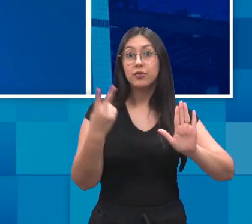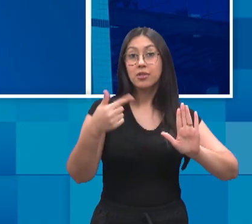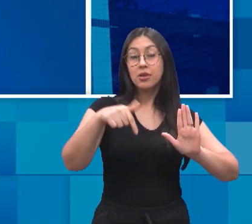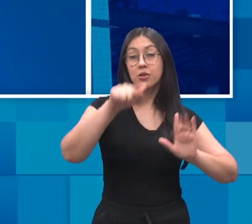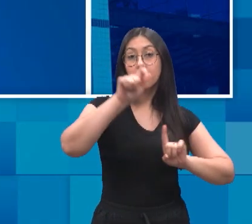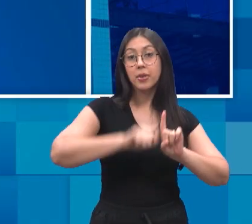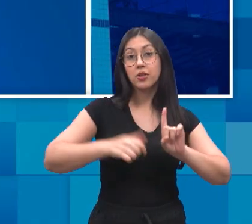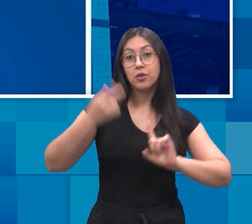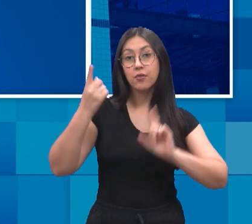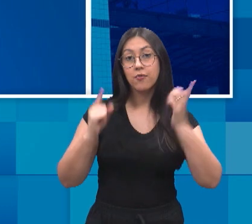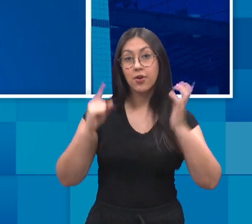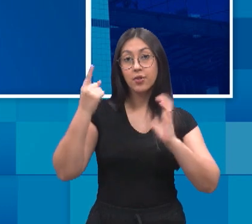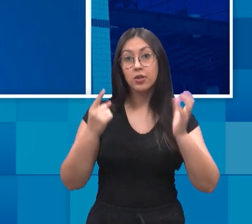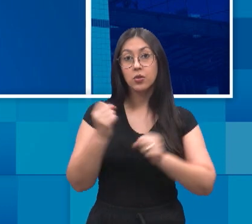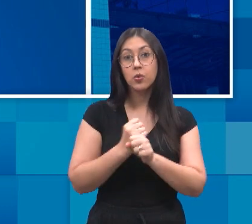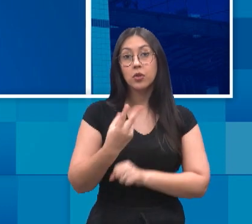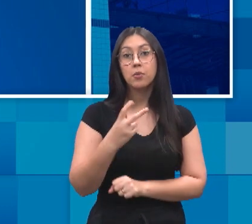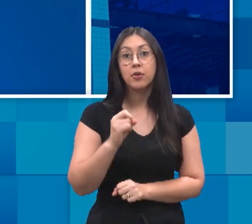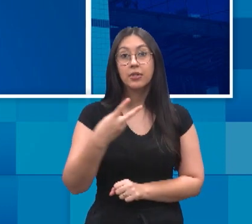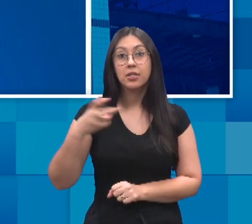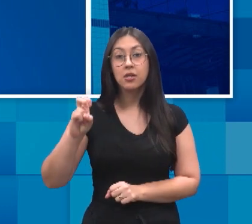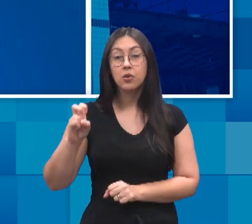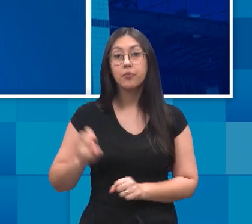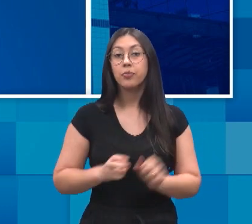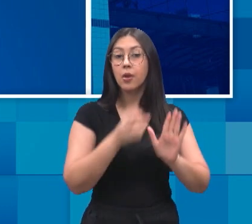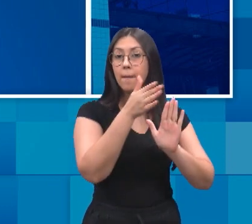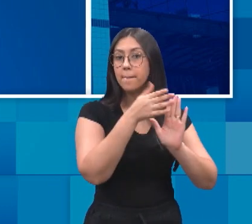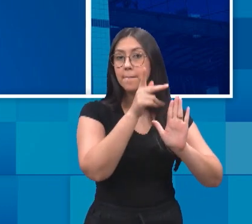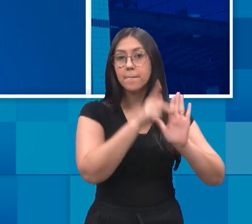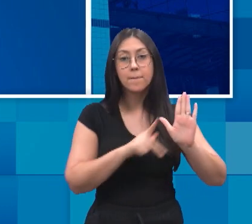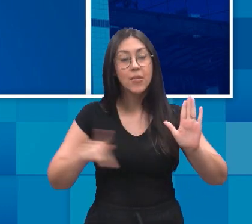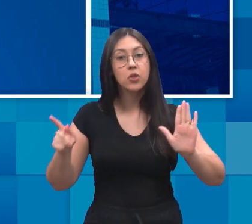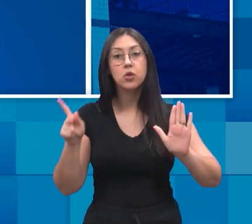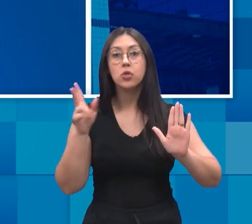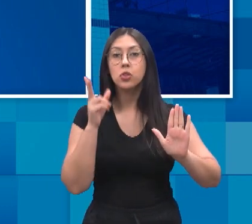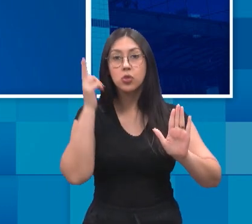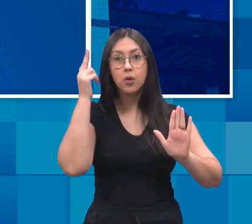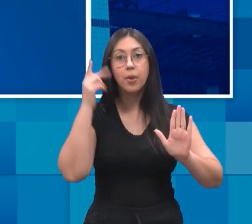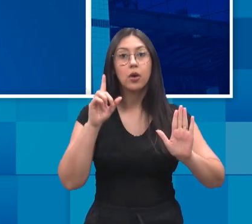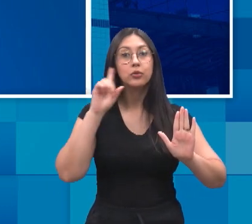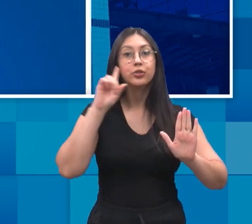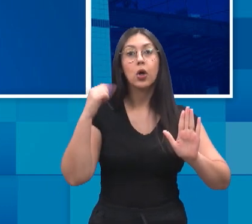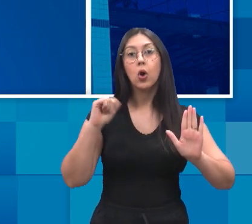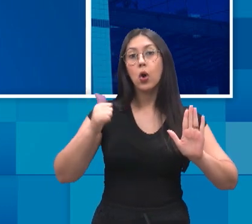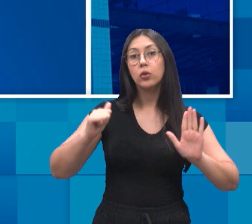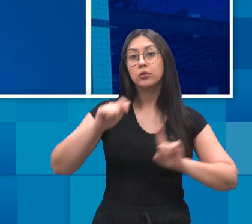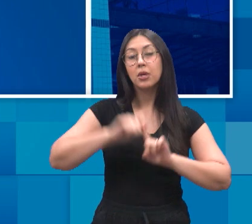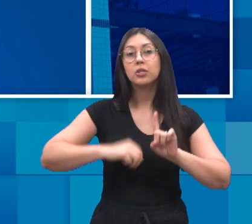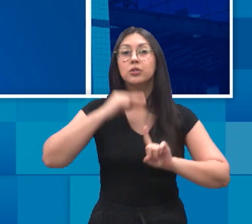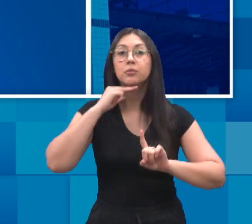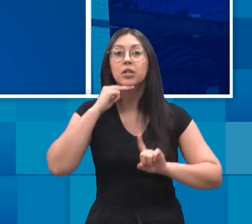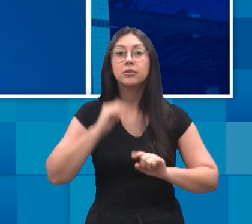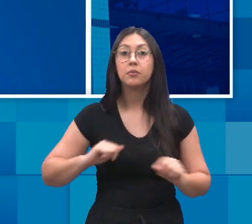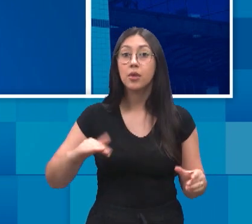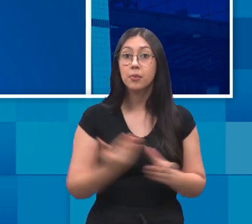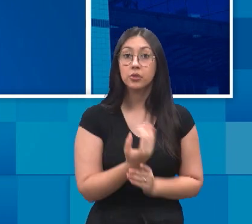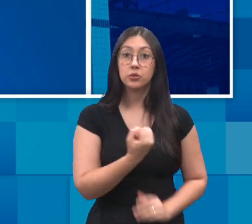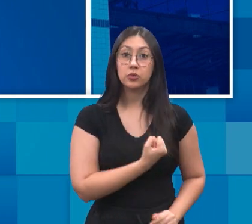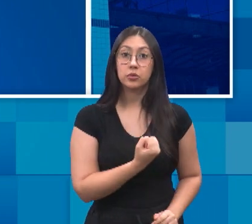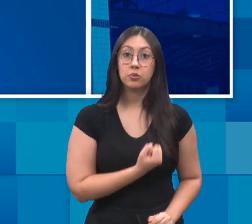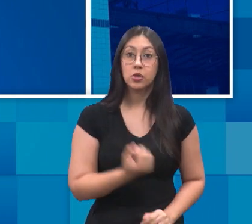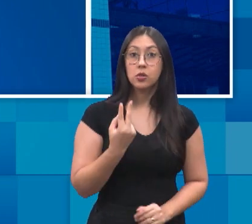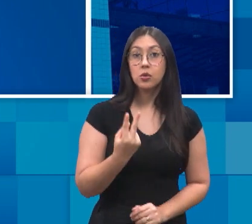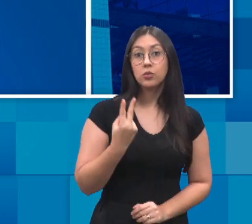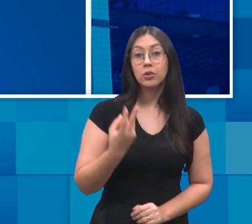de 2025. Rito ordinário, 11 de março de 2025. Processo número